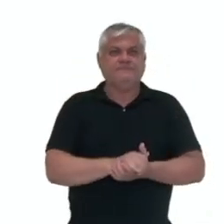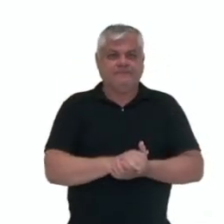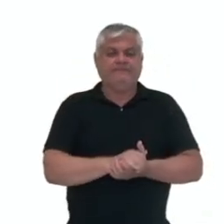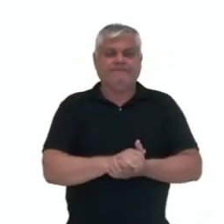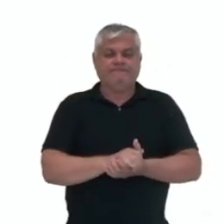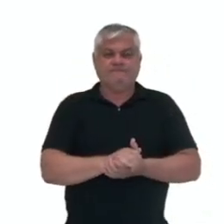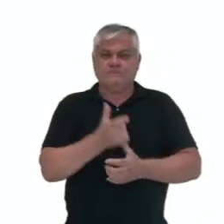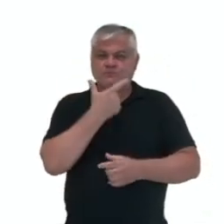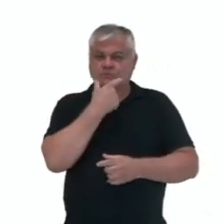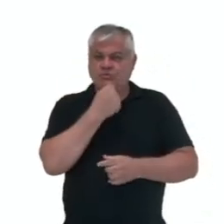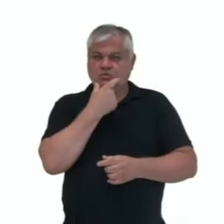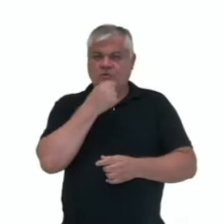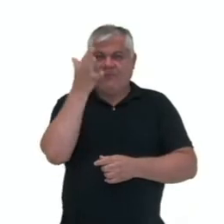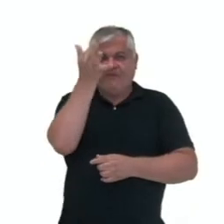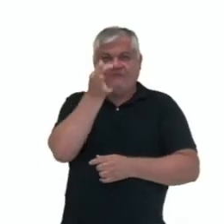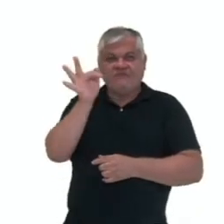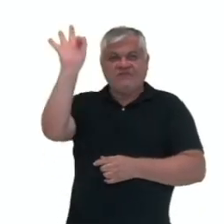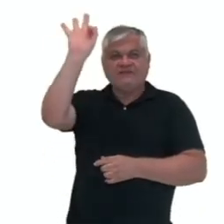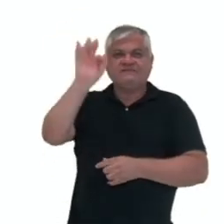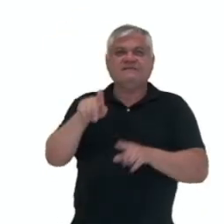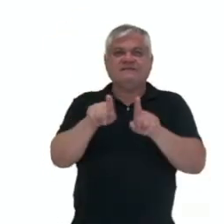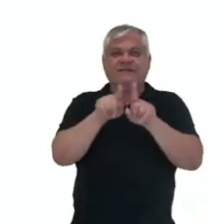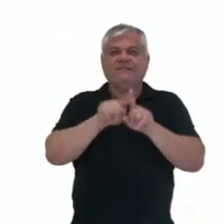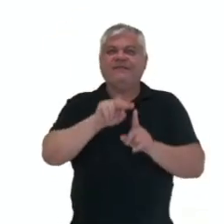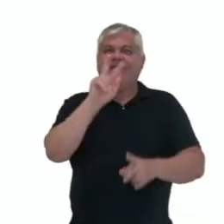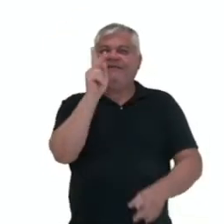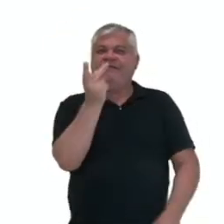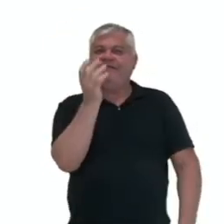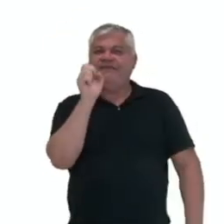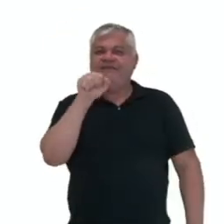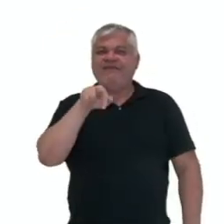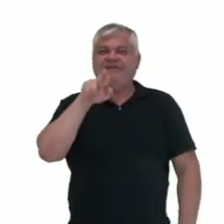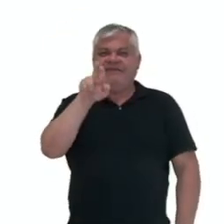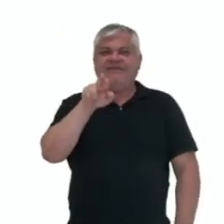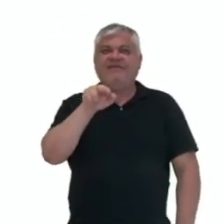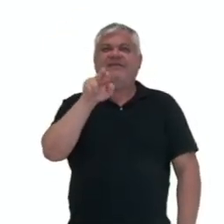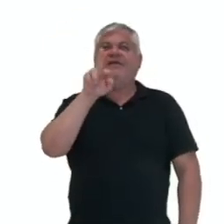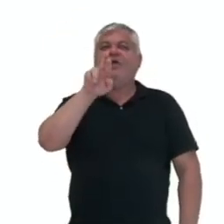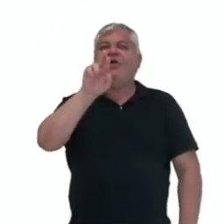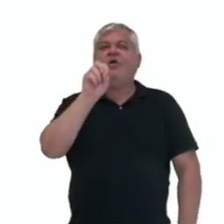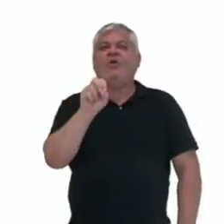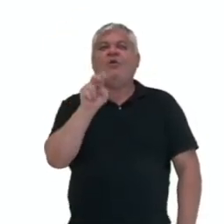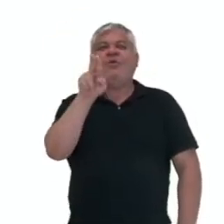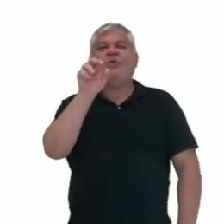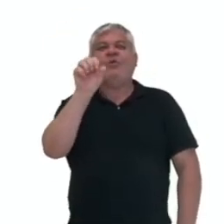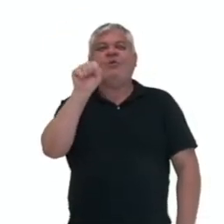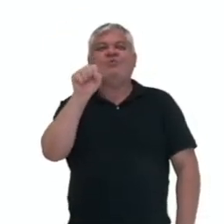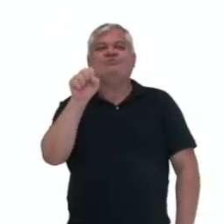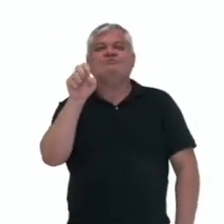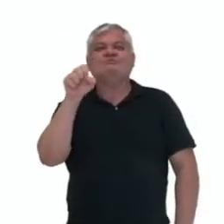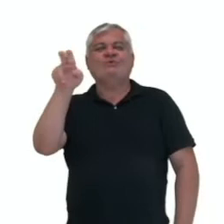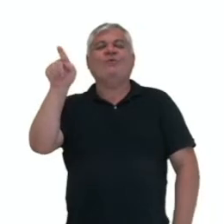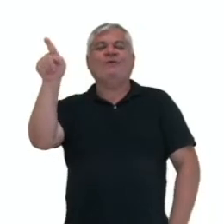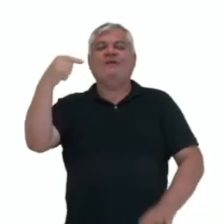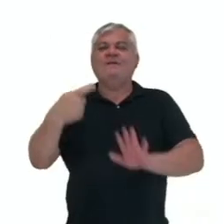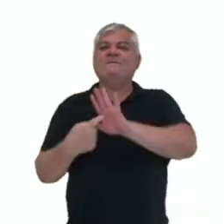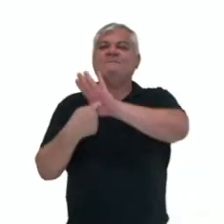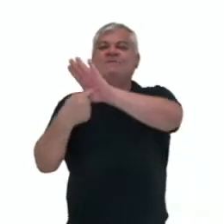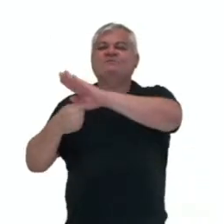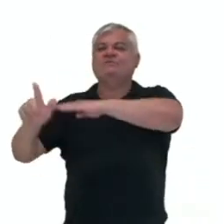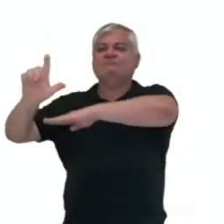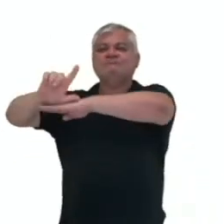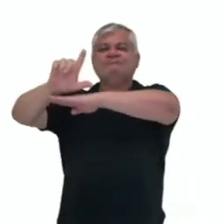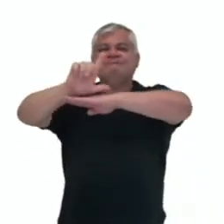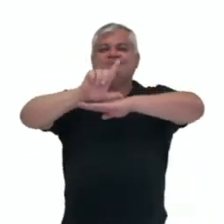francês Henri Rousseau é considerado o precursor do estilo e foi reconhecido dessa forma quando expôs suas obras no Salão dos Independentes na França